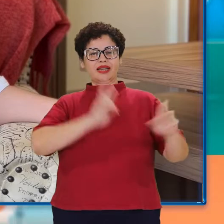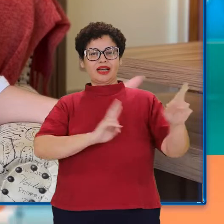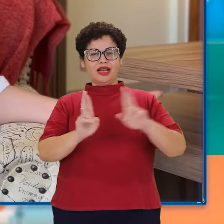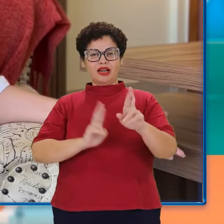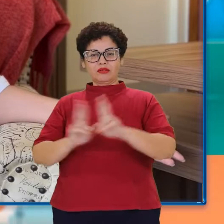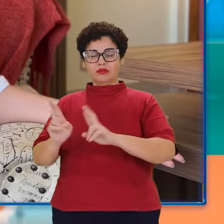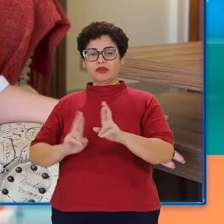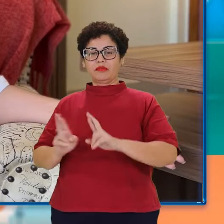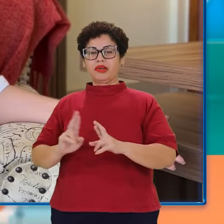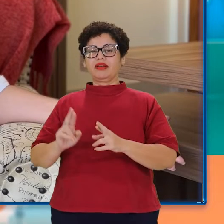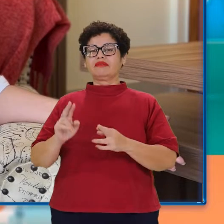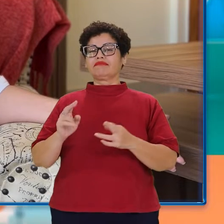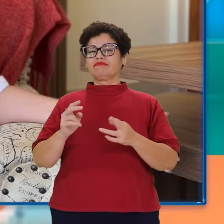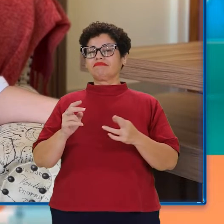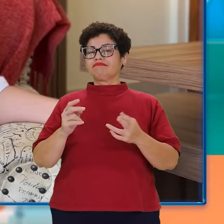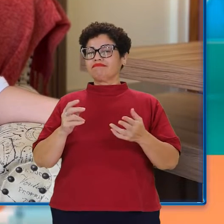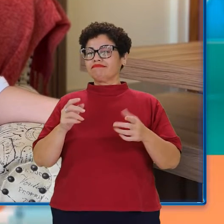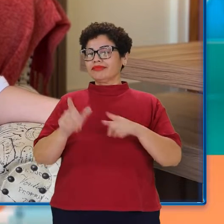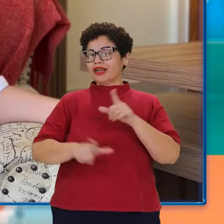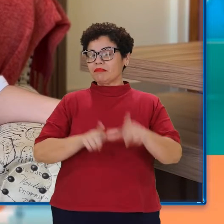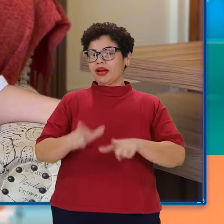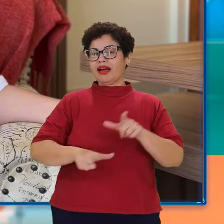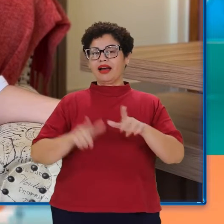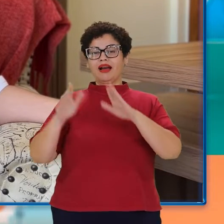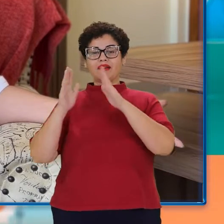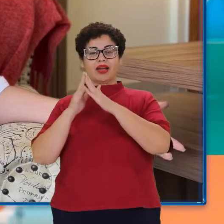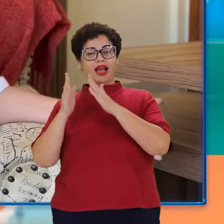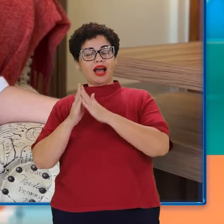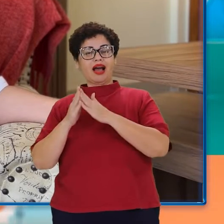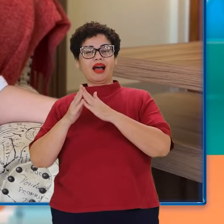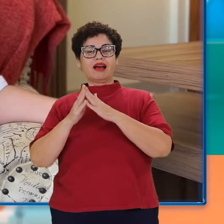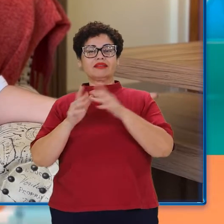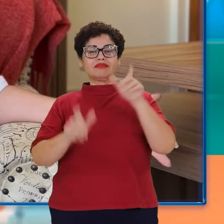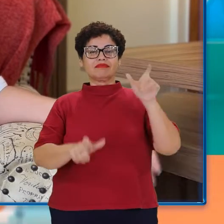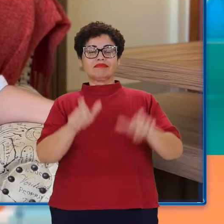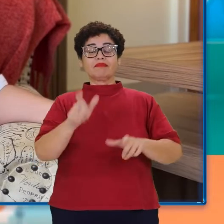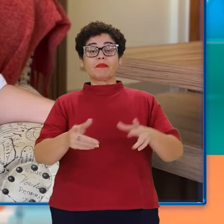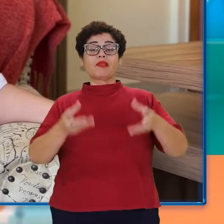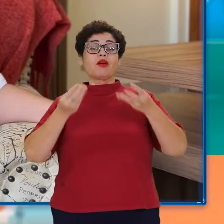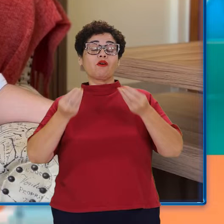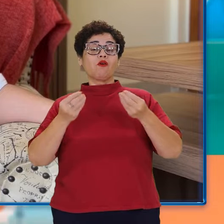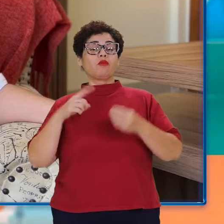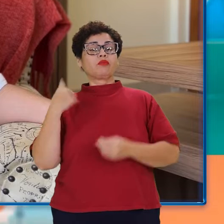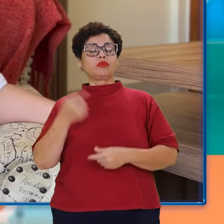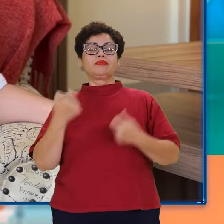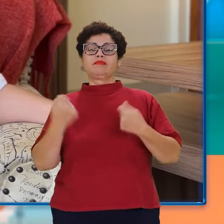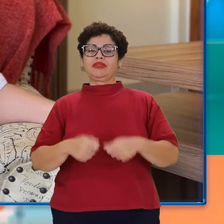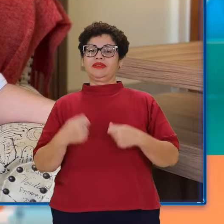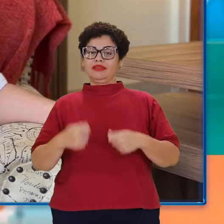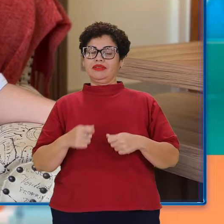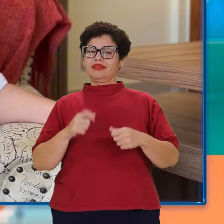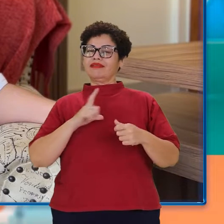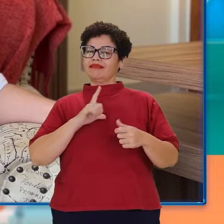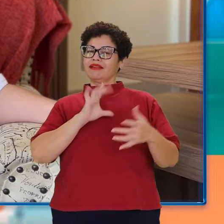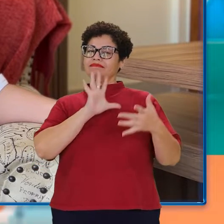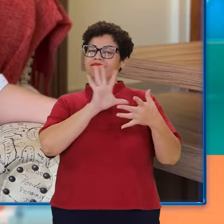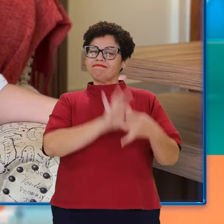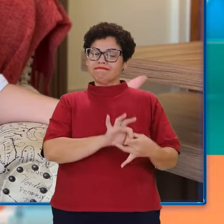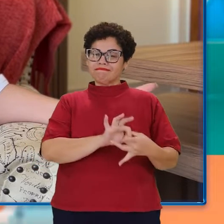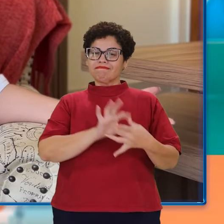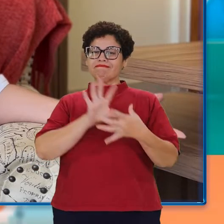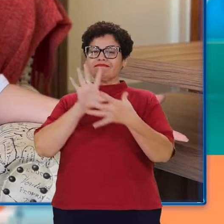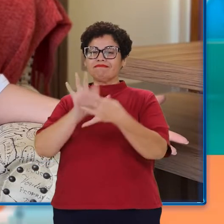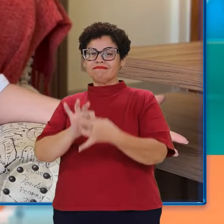gente for pensar em relacionamentos, né, nos que a gente tem no trabalho, em casa, como a gente precisa disso, né,